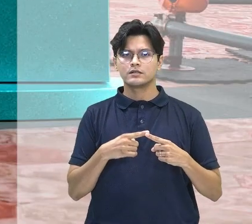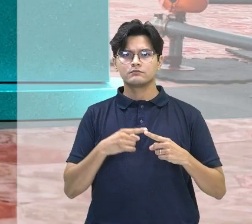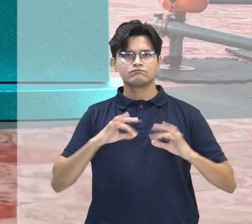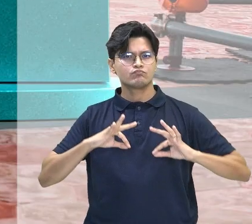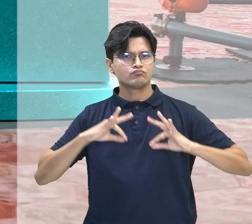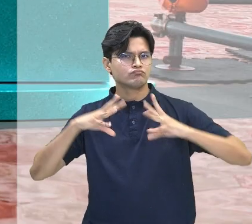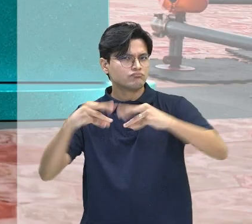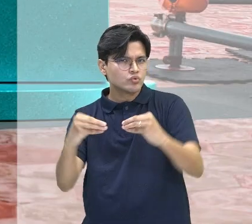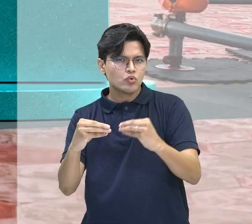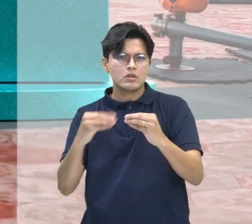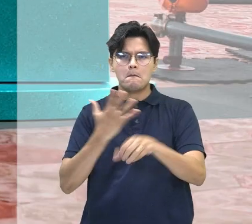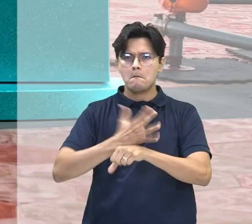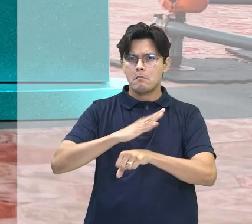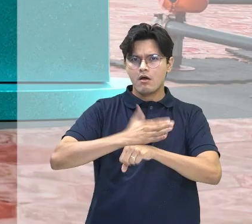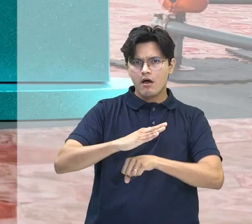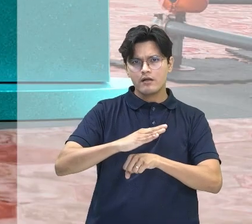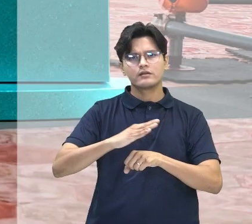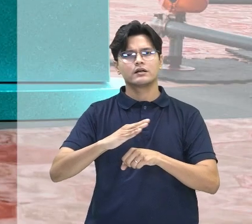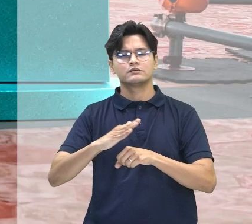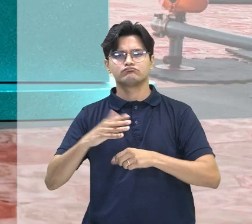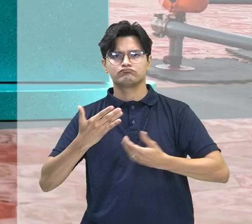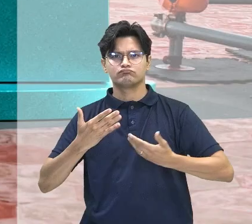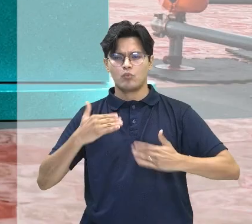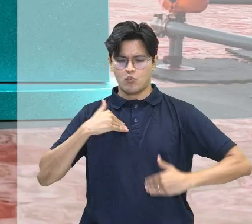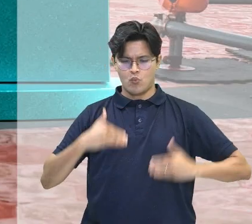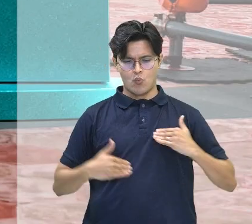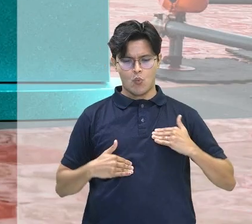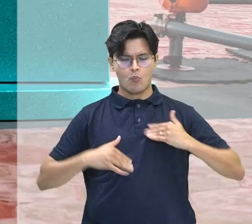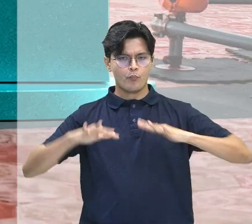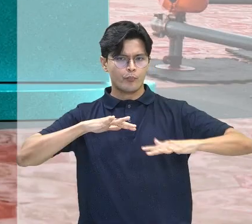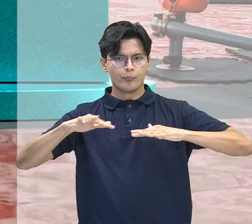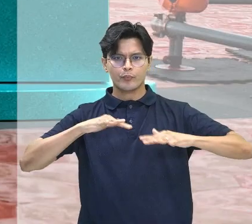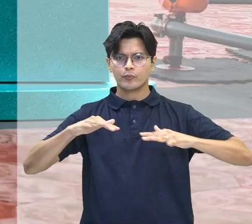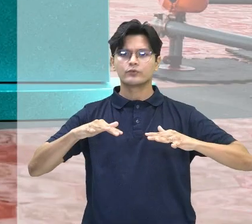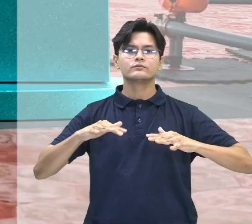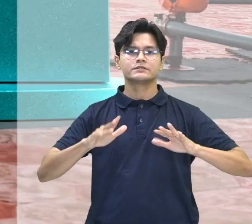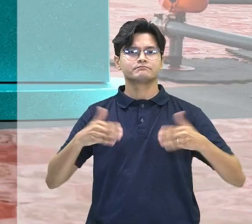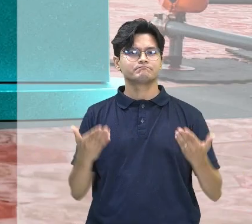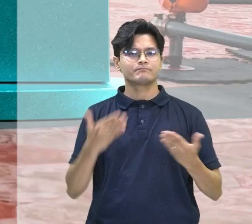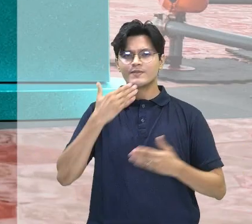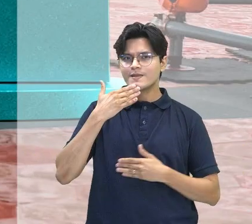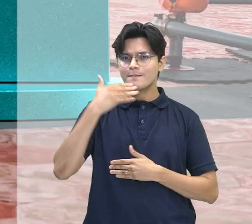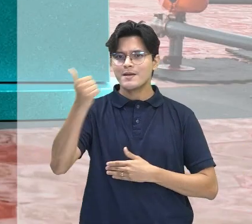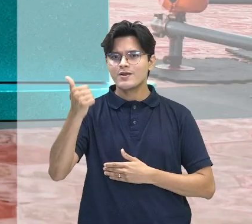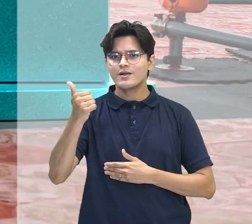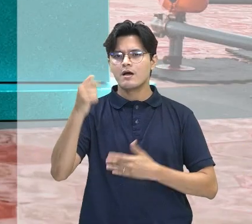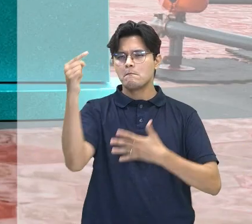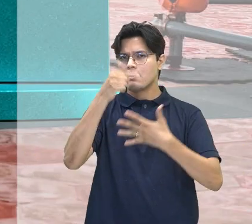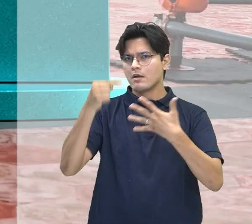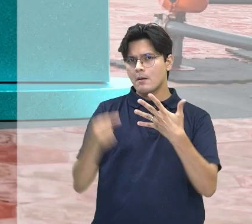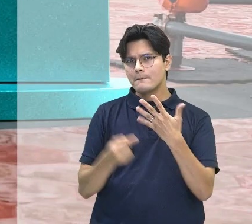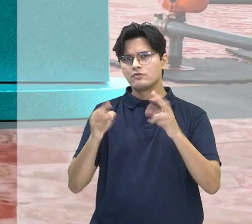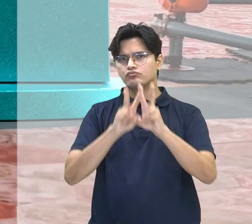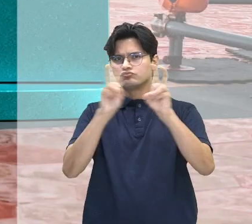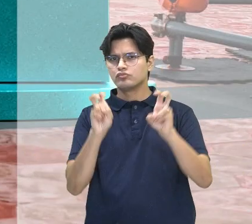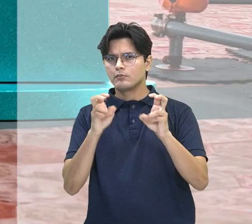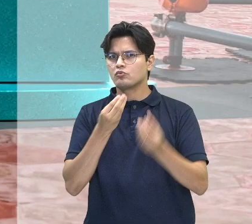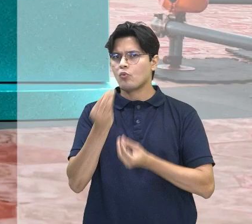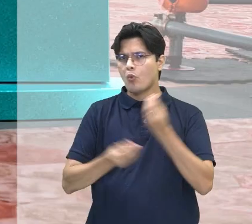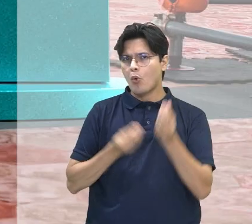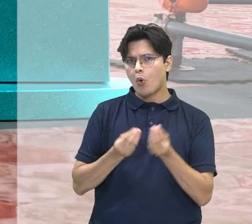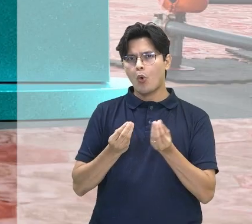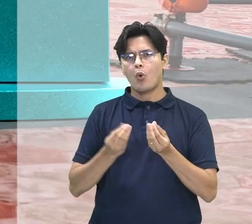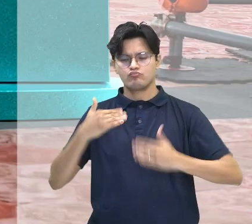fique em movimento, né? E obviamente vai melhorar aspectos relacionados ao seu condicionamento físico, vai